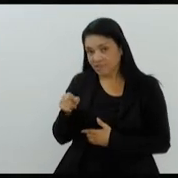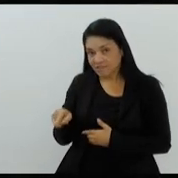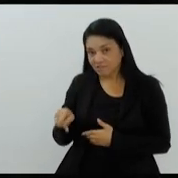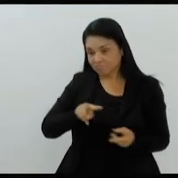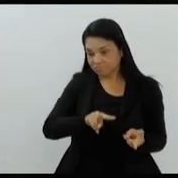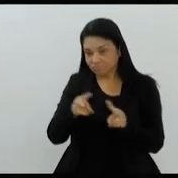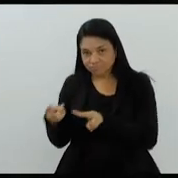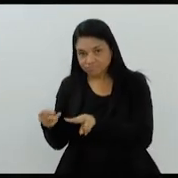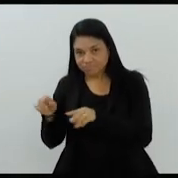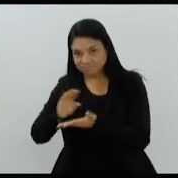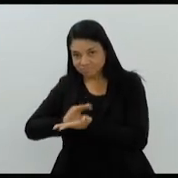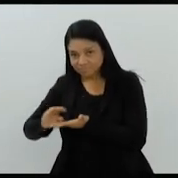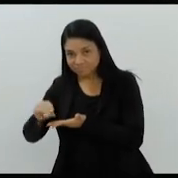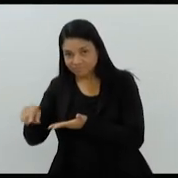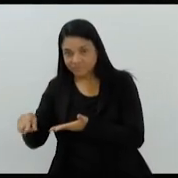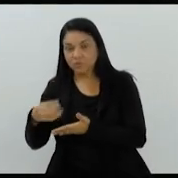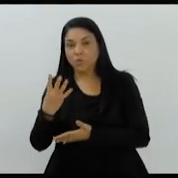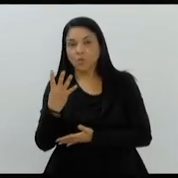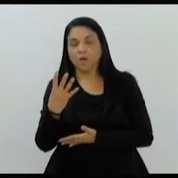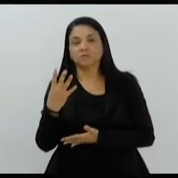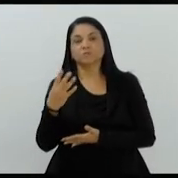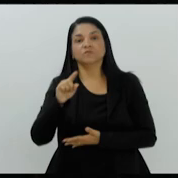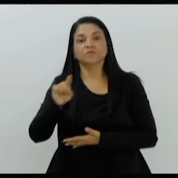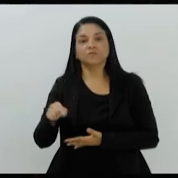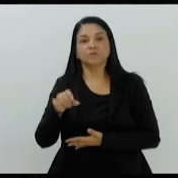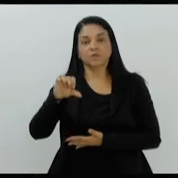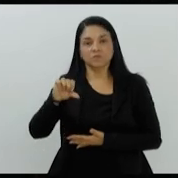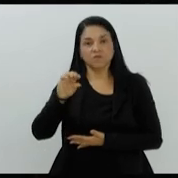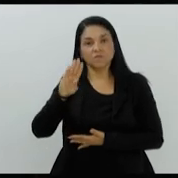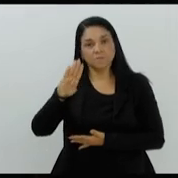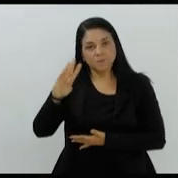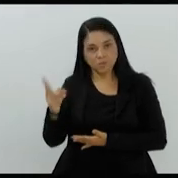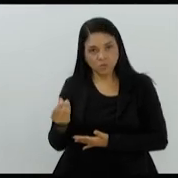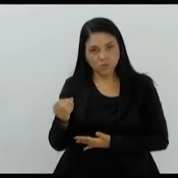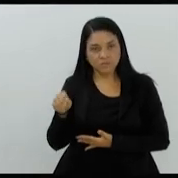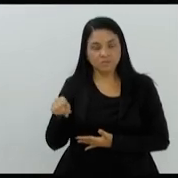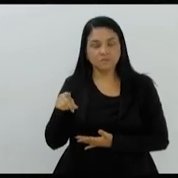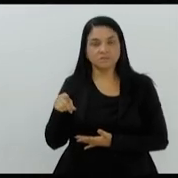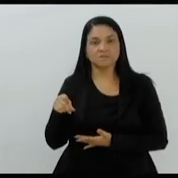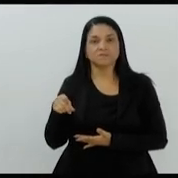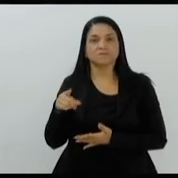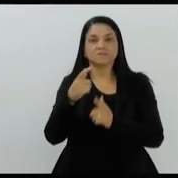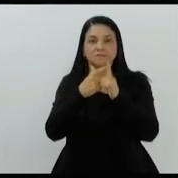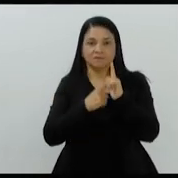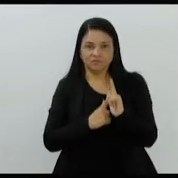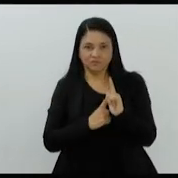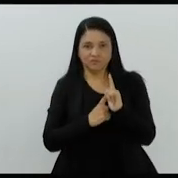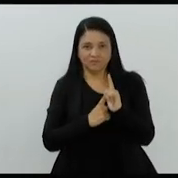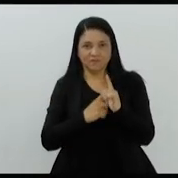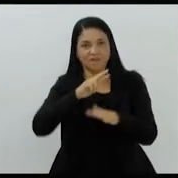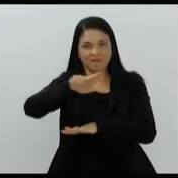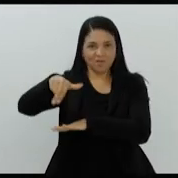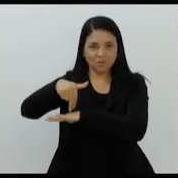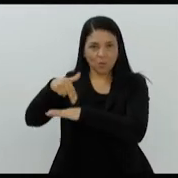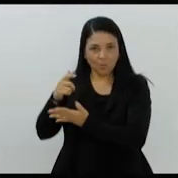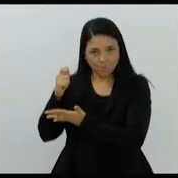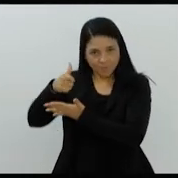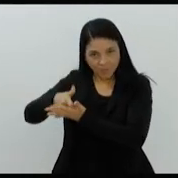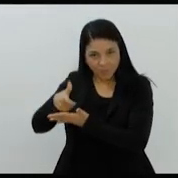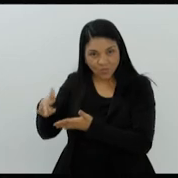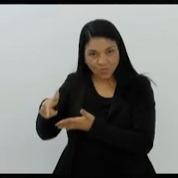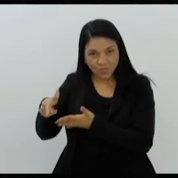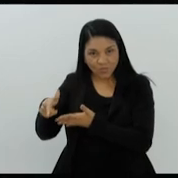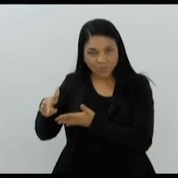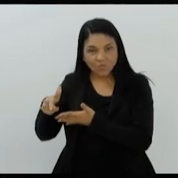pagou 4,9 bilhões de serviço da dívida à União. Mas pagou